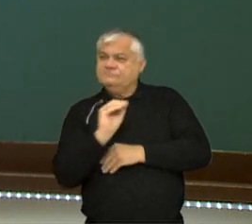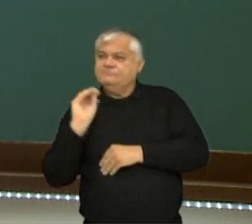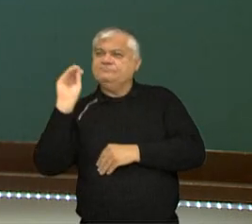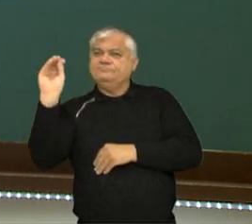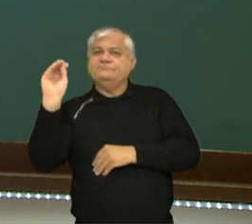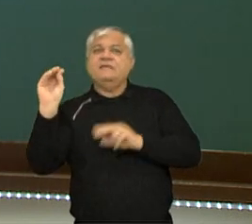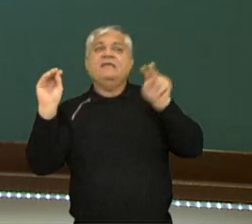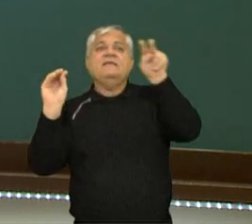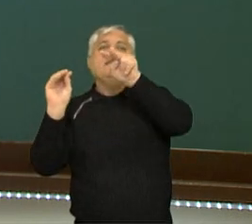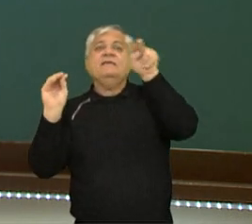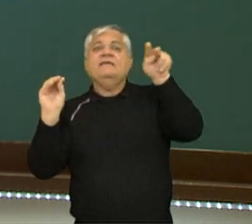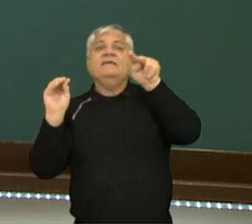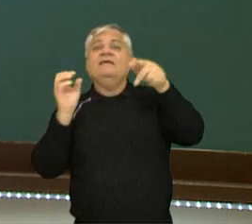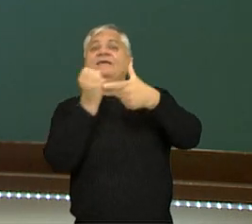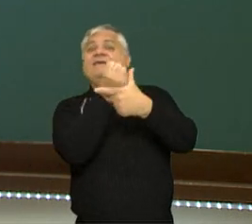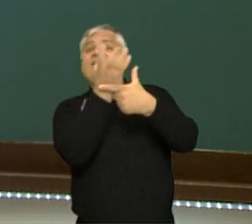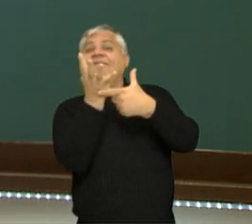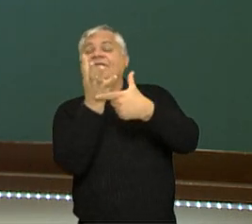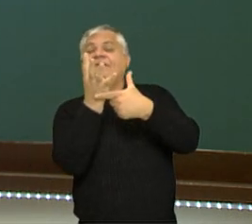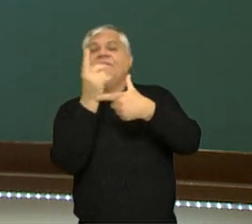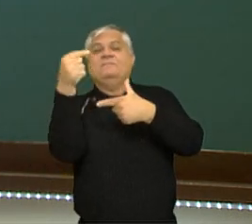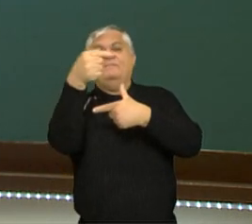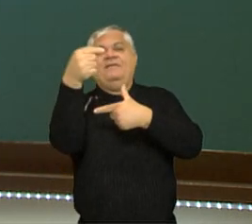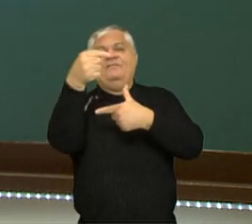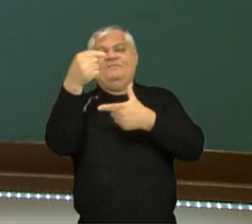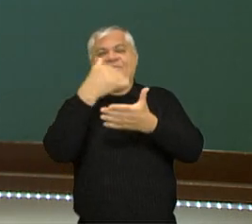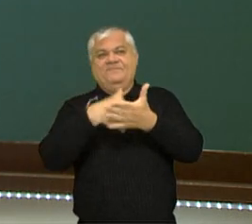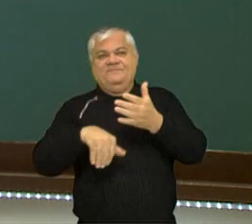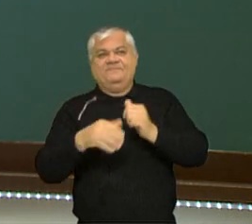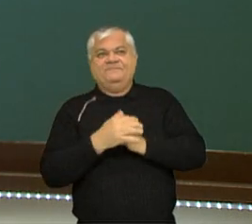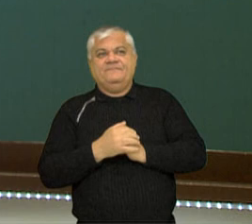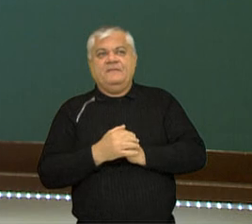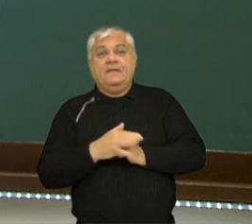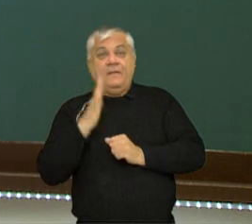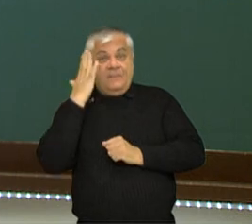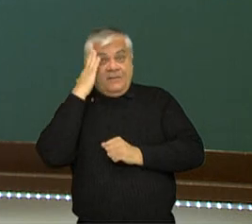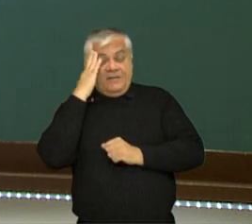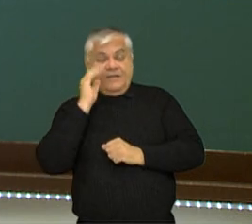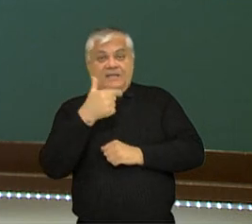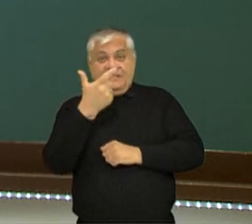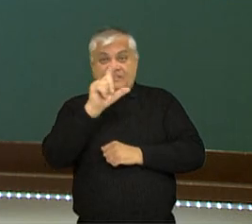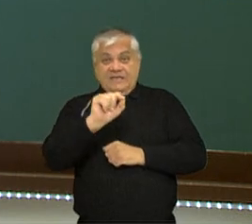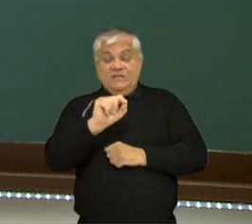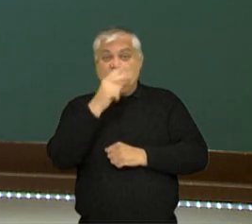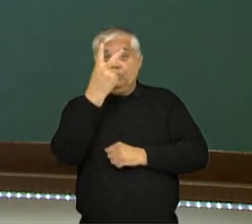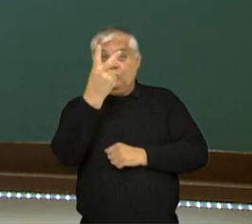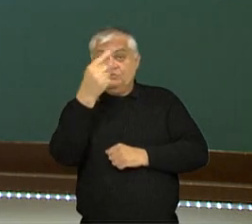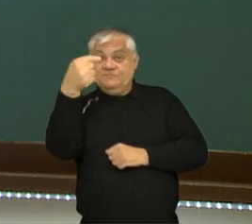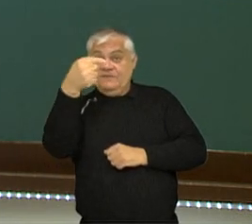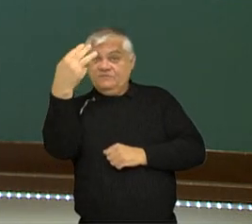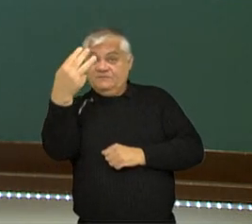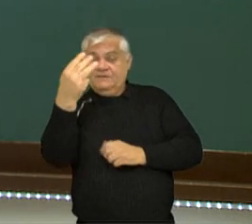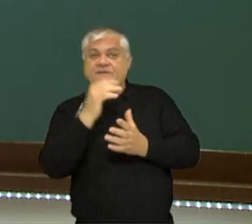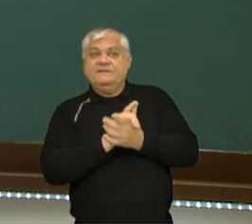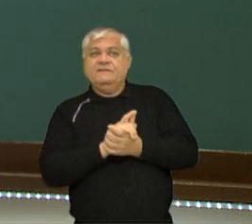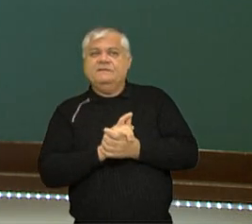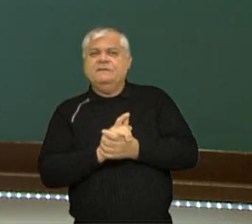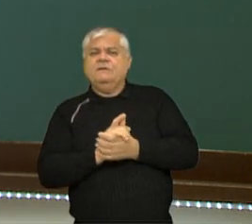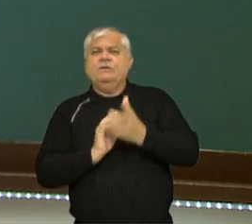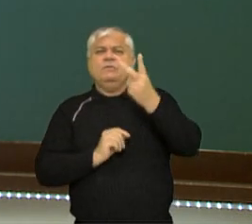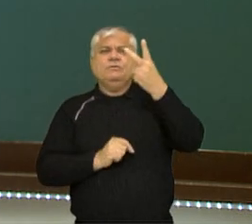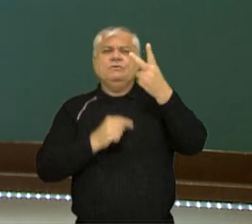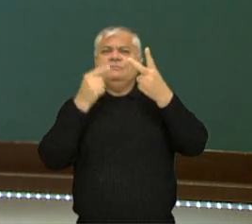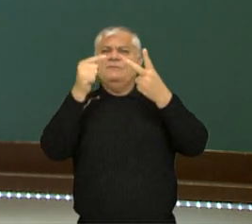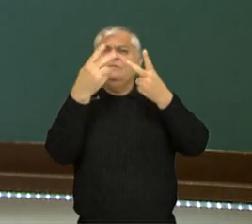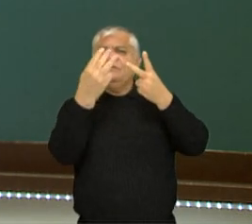os expoentes. Só que, percebam, 10 elevado a 2 menos 3, 2 menos 3